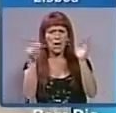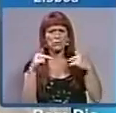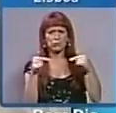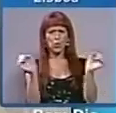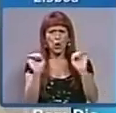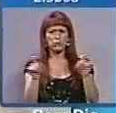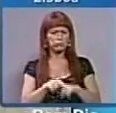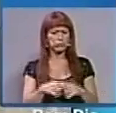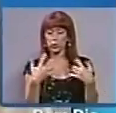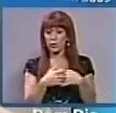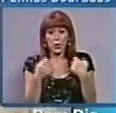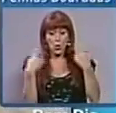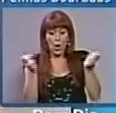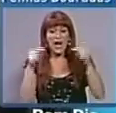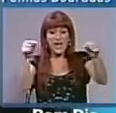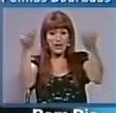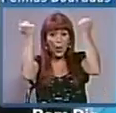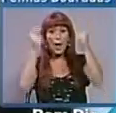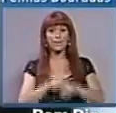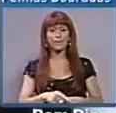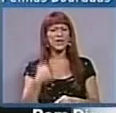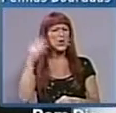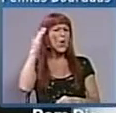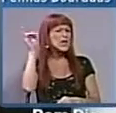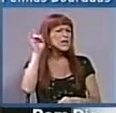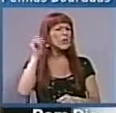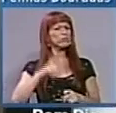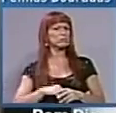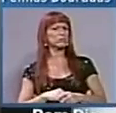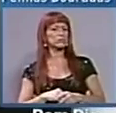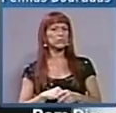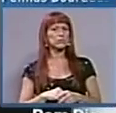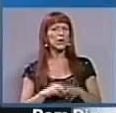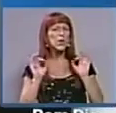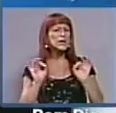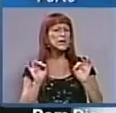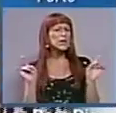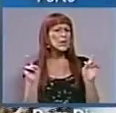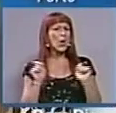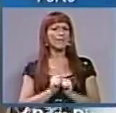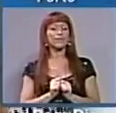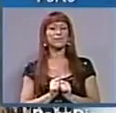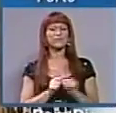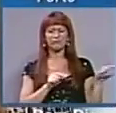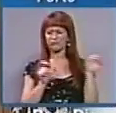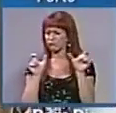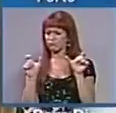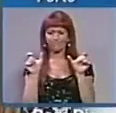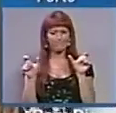leite. Sem dúvida. Sem hífens. Tenho a impressão que não, mas não tenho bem a certeza. Ama de